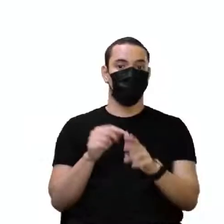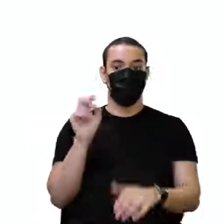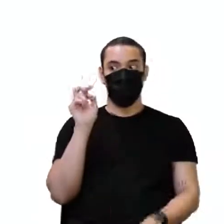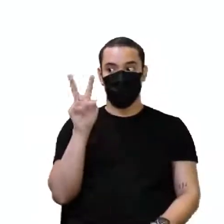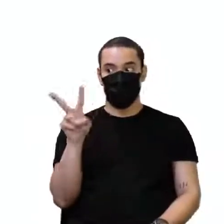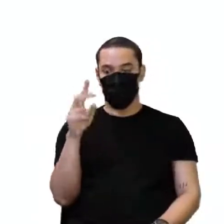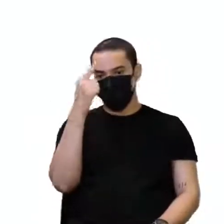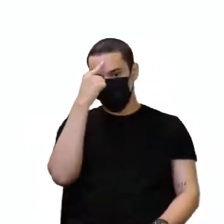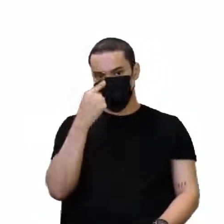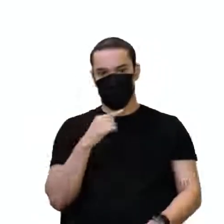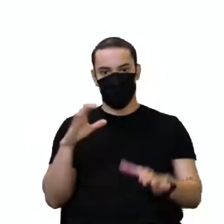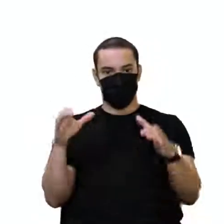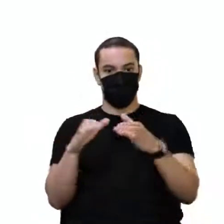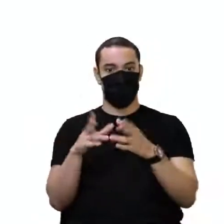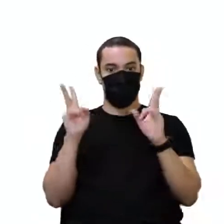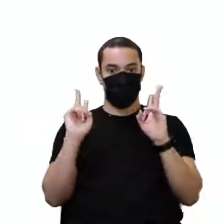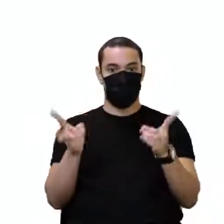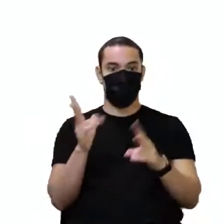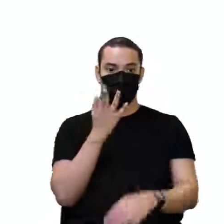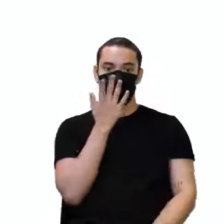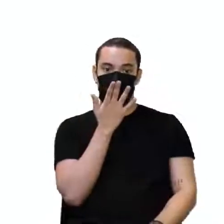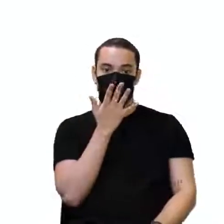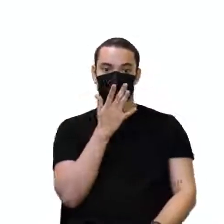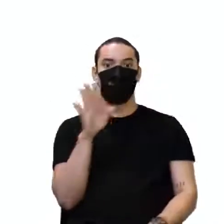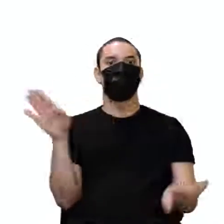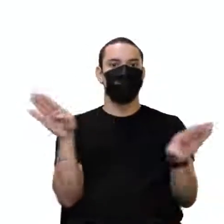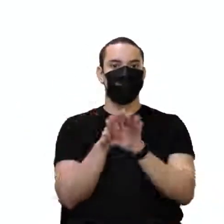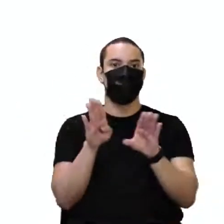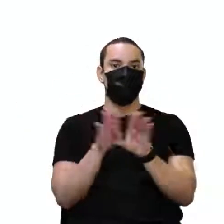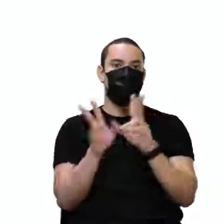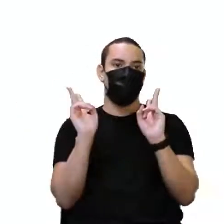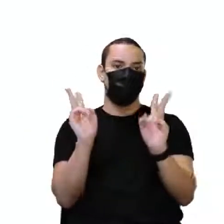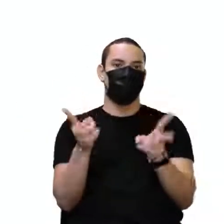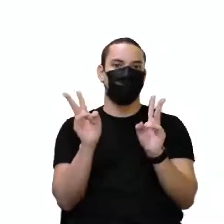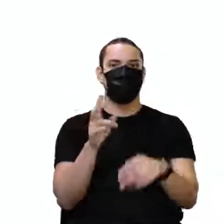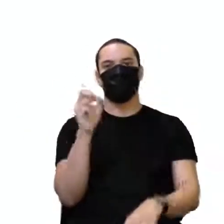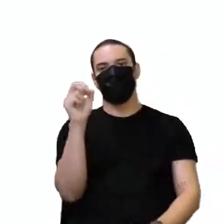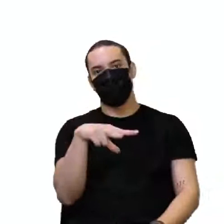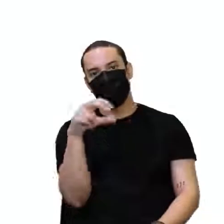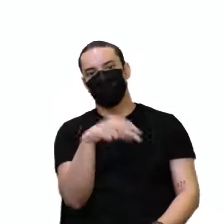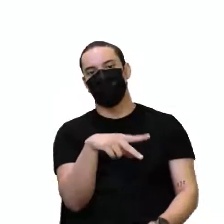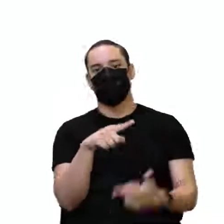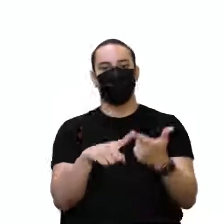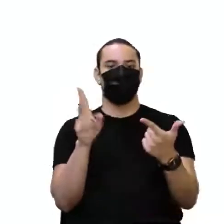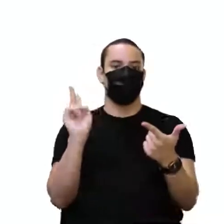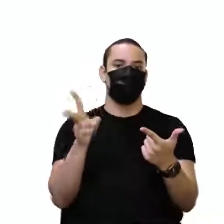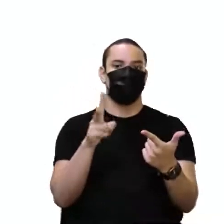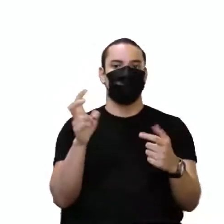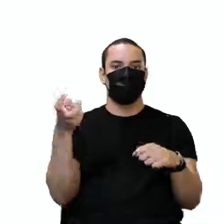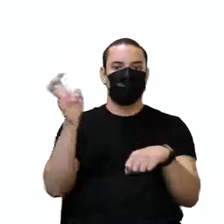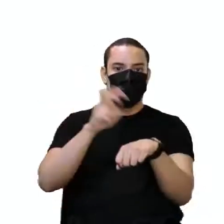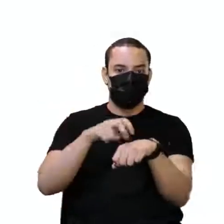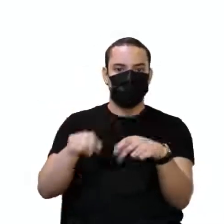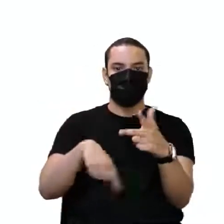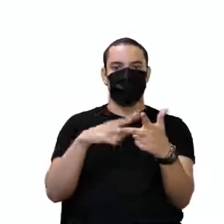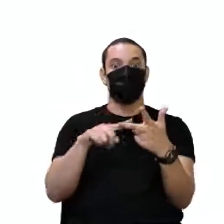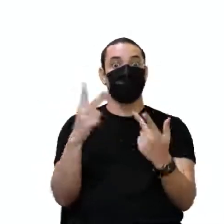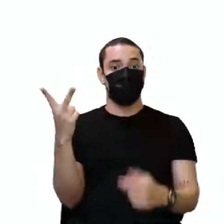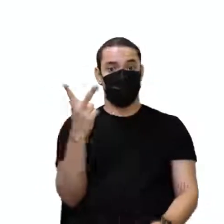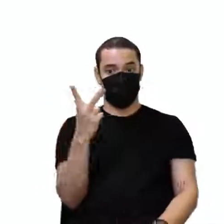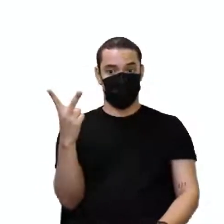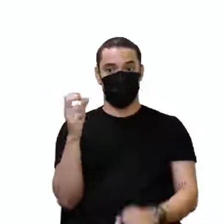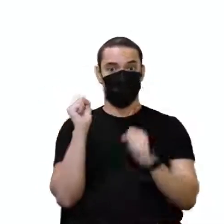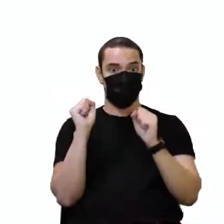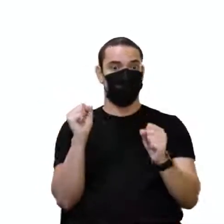duas espécies que possuem a mesma coloração e também o mesmo grau de risco. Então, as duas podem causar,